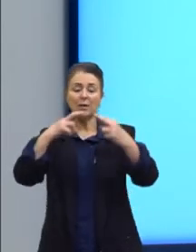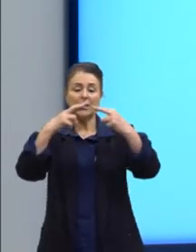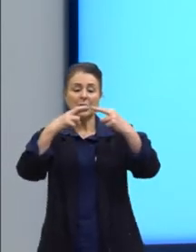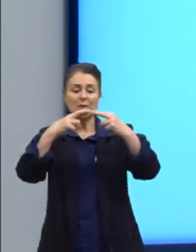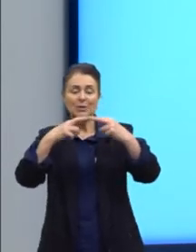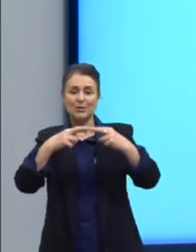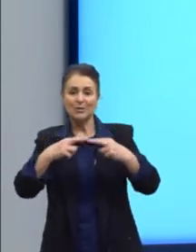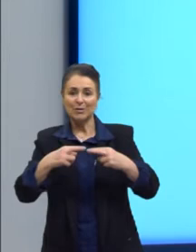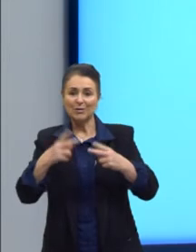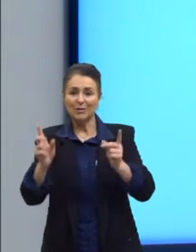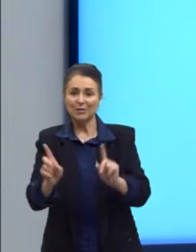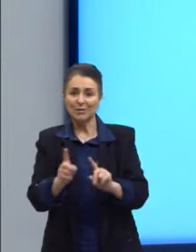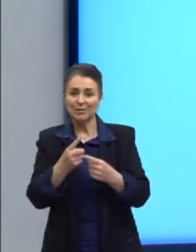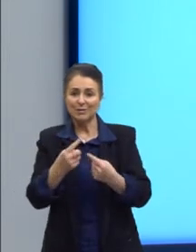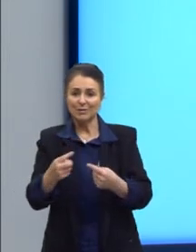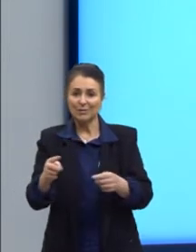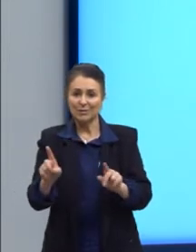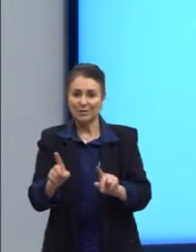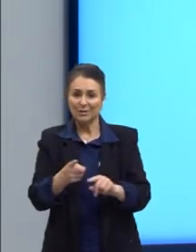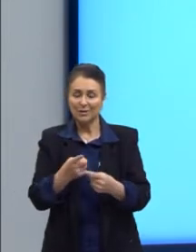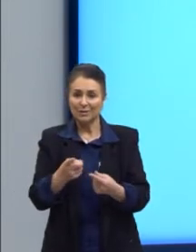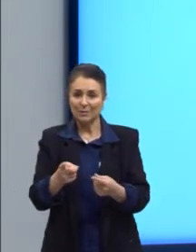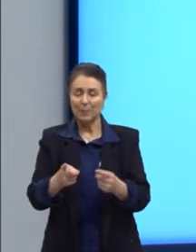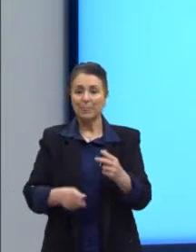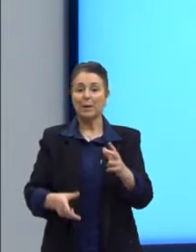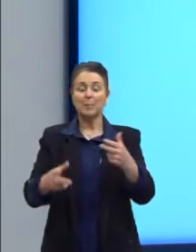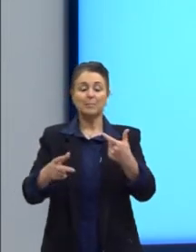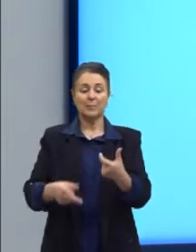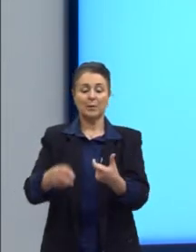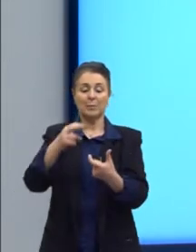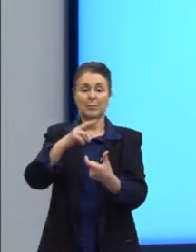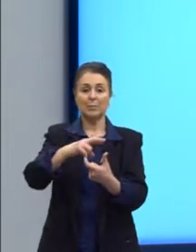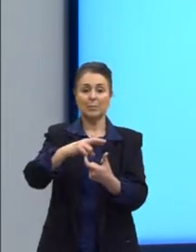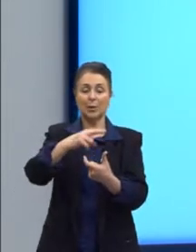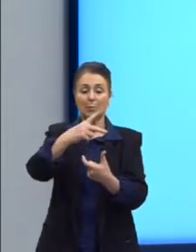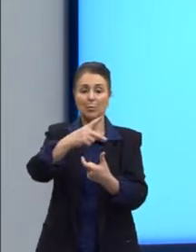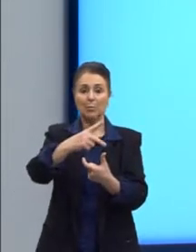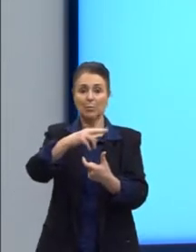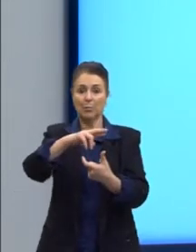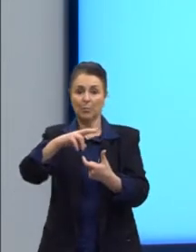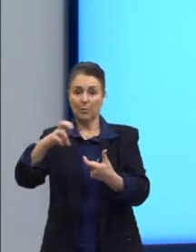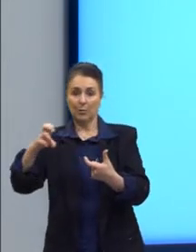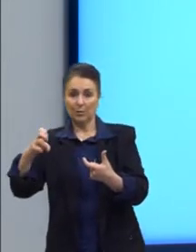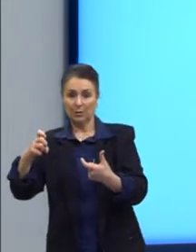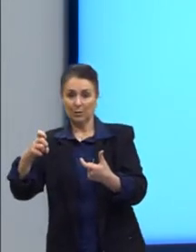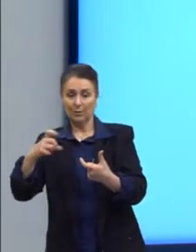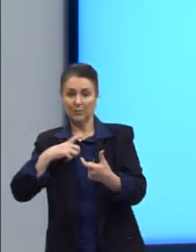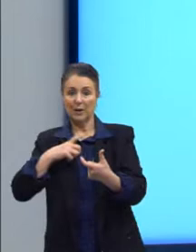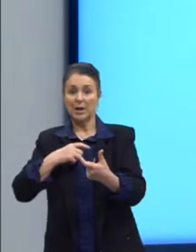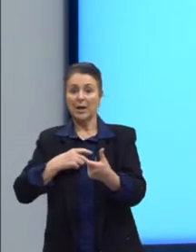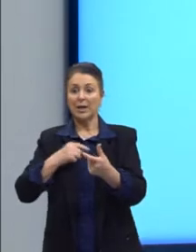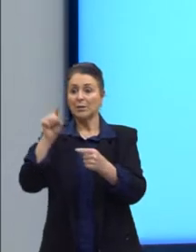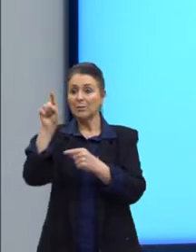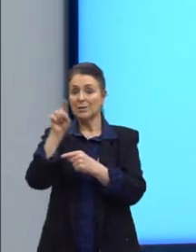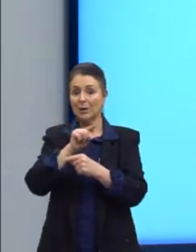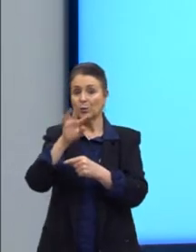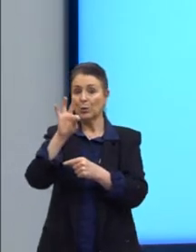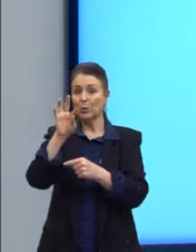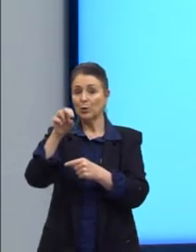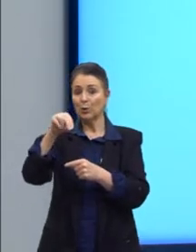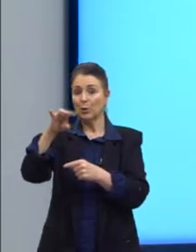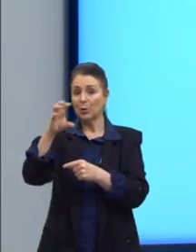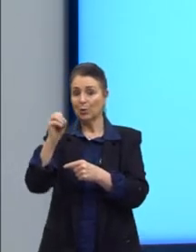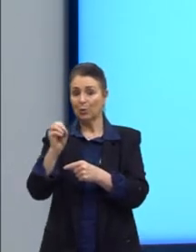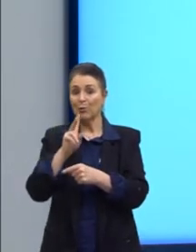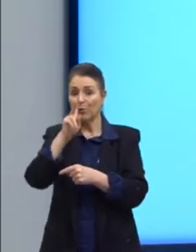as nossas canções as proparoxítonas são aquelas palavras em que você entrou Tonico vai recair